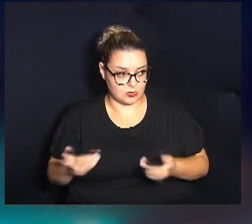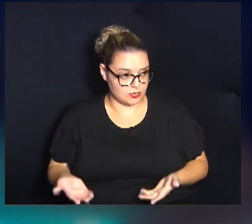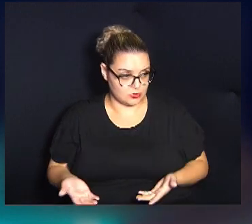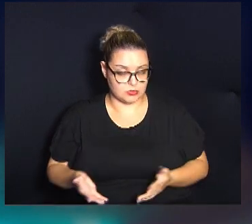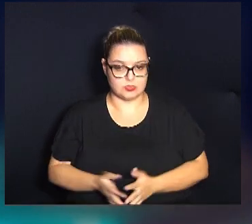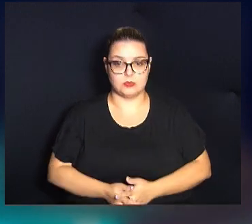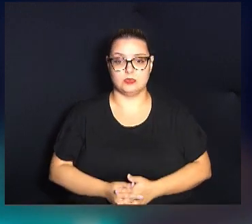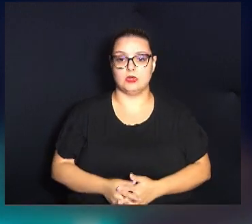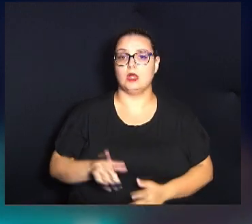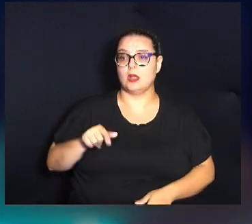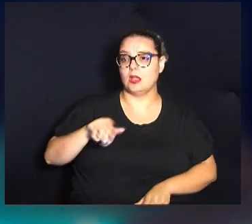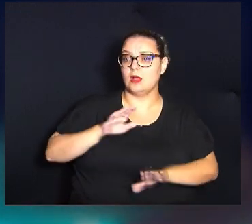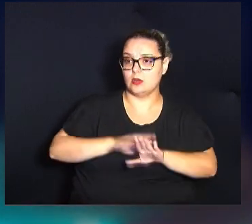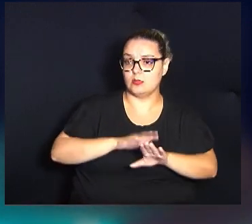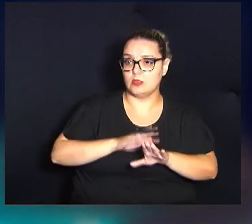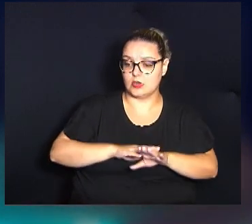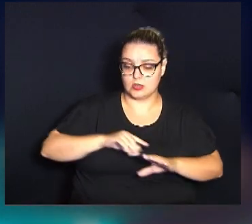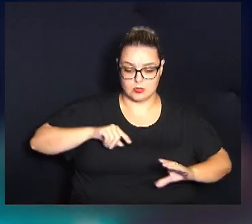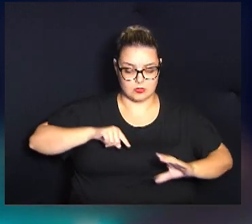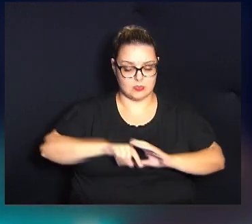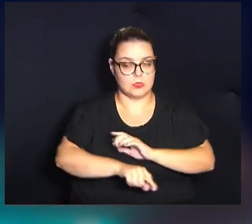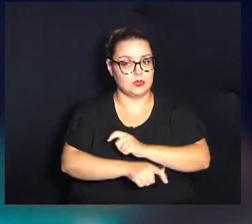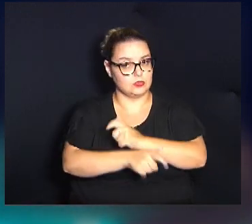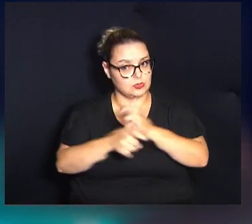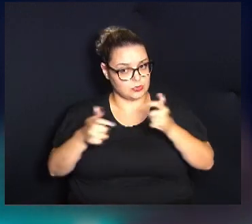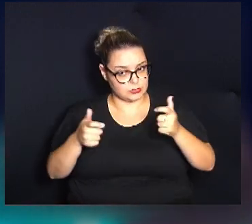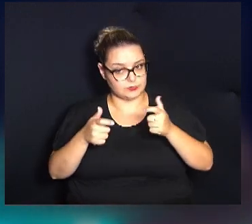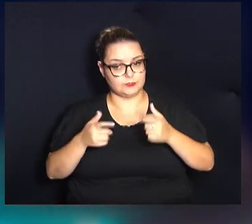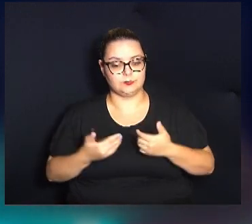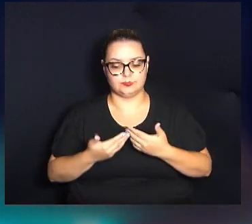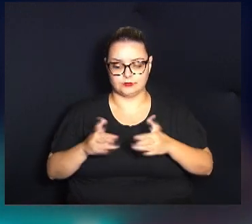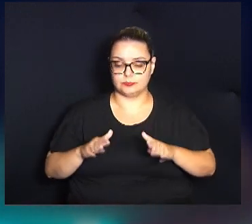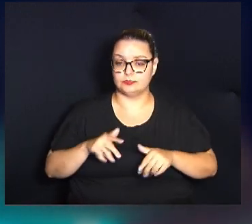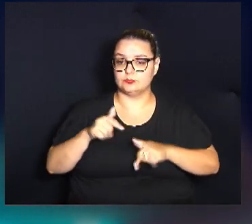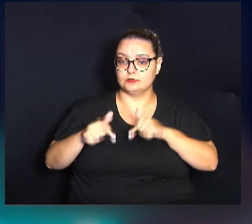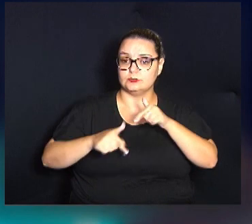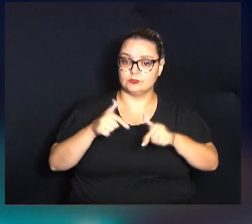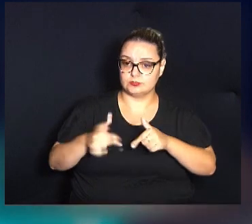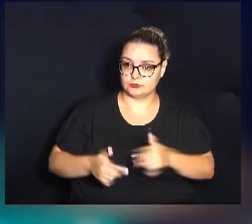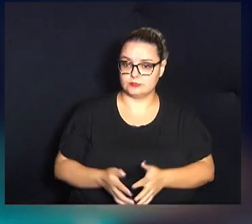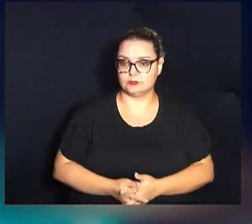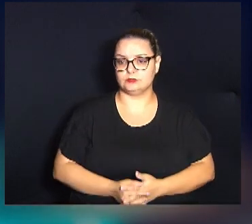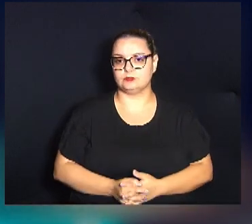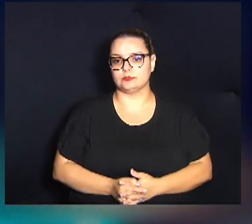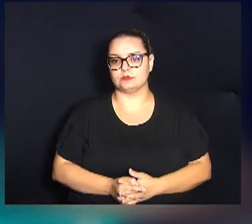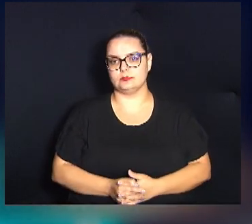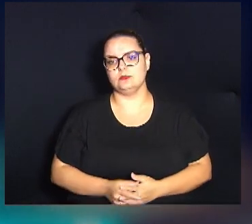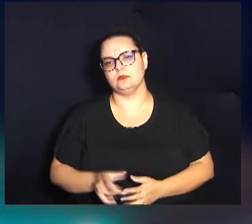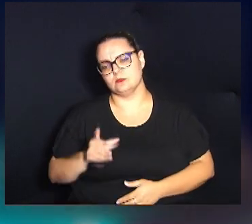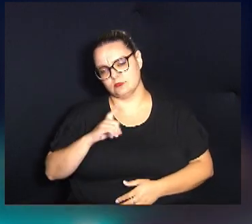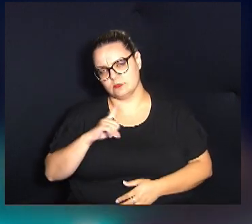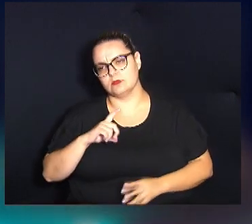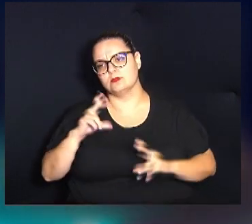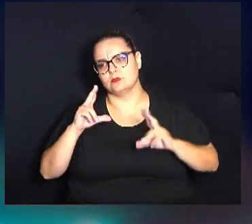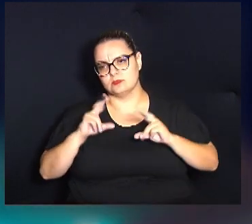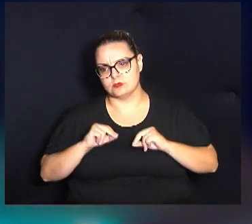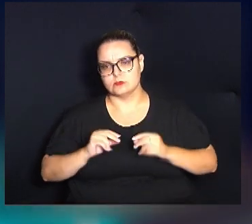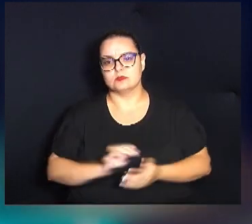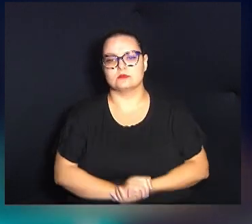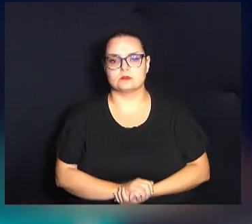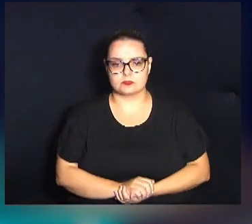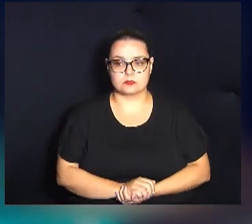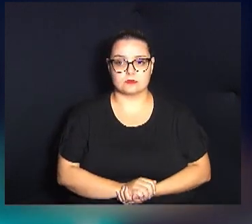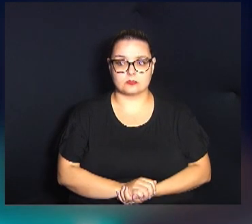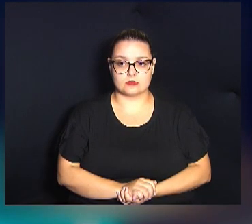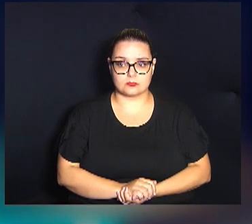é uma atividade intensiva em mão de obra, que dá emprego e que realmente merece, vamos dizer assim, é um peso